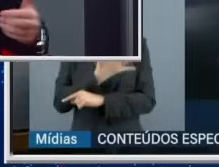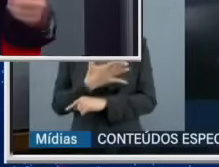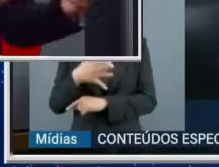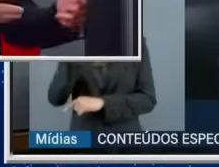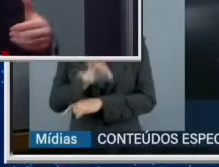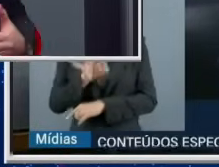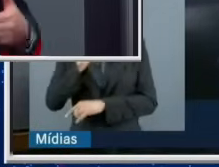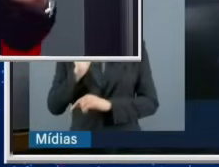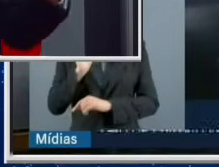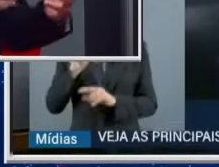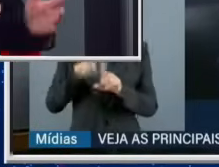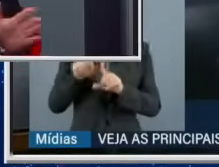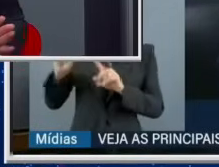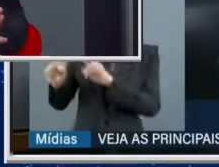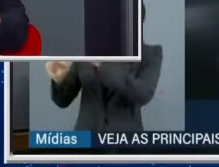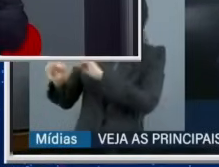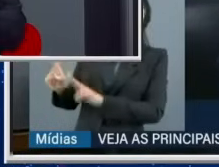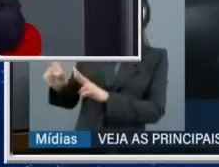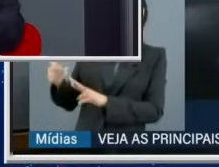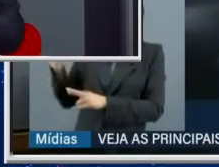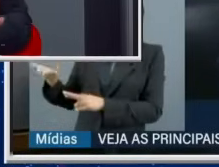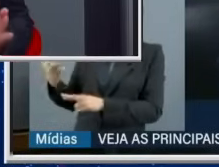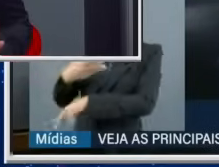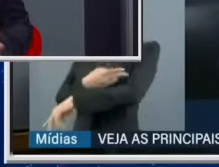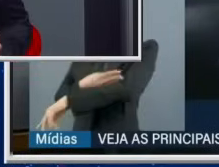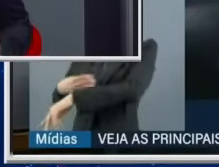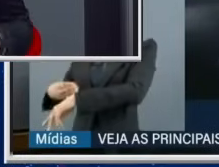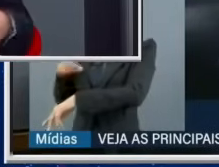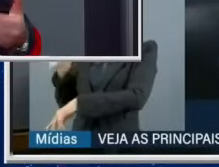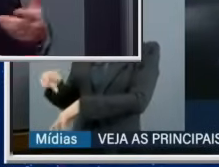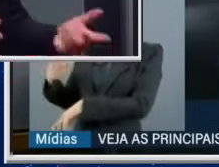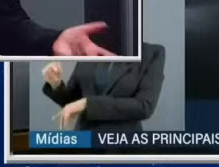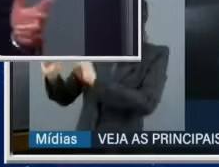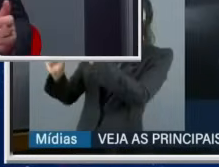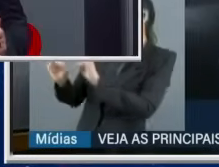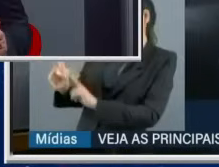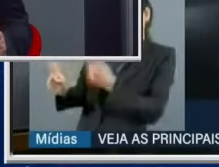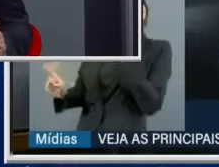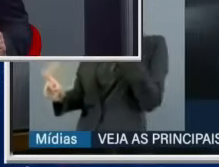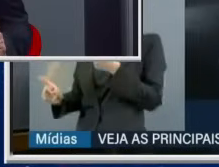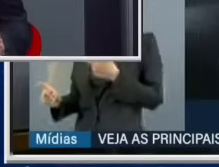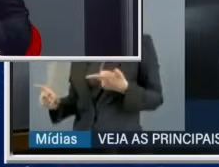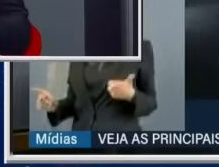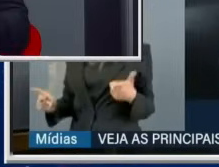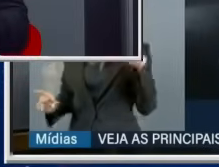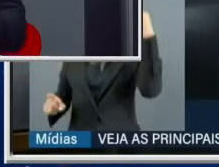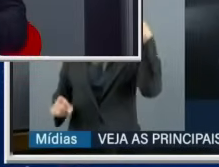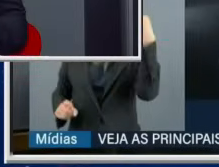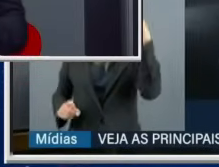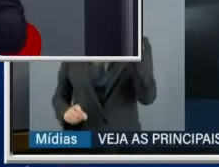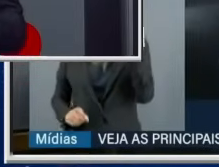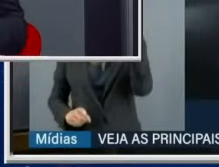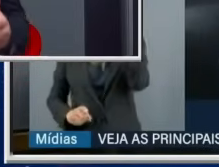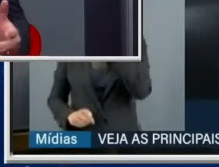o futuro, para as próximas gerações, para que senão não se cometa o mesmo erro, não se volte a cometer o mesmo erro. É isso, mas para isso